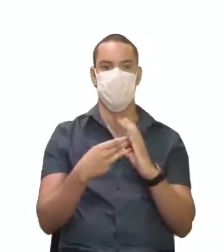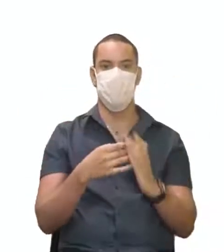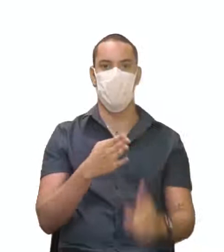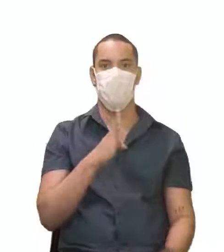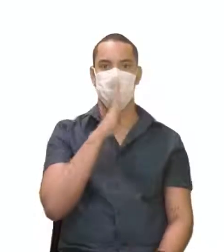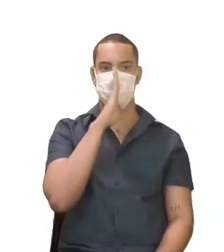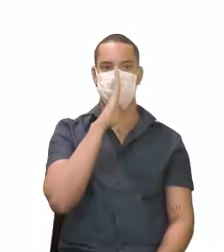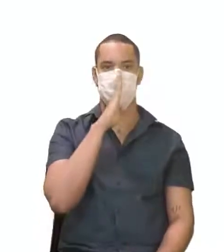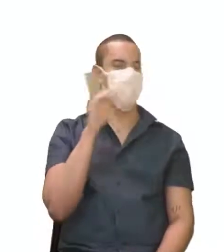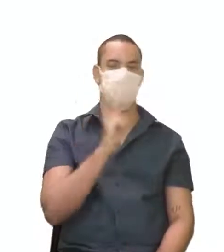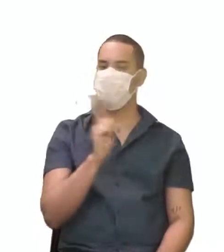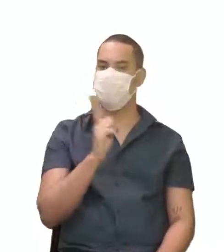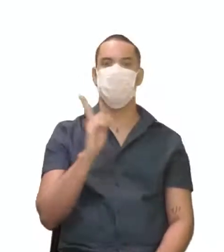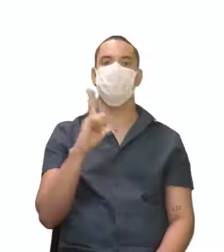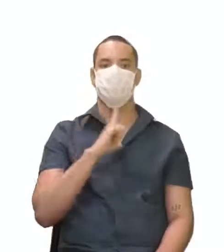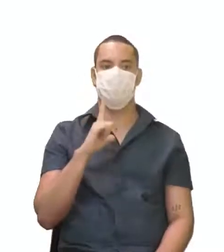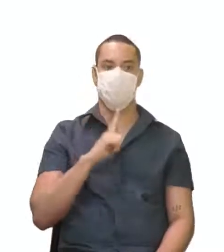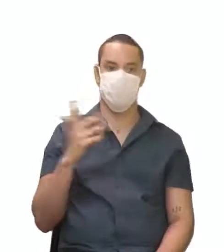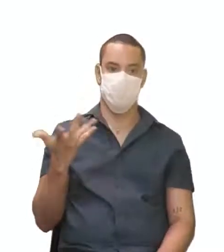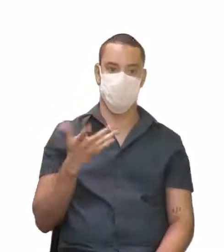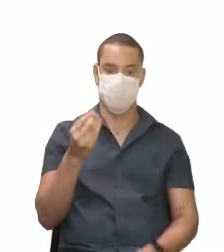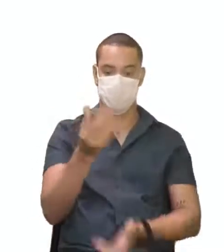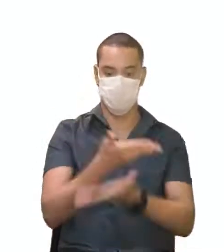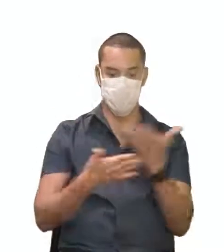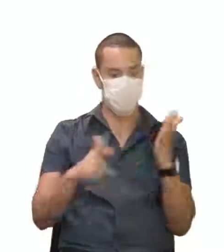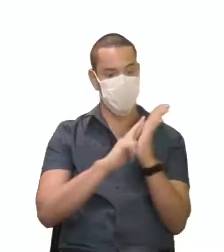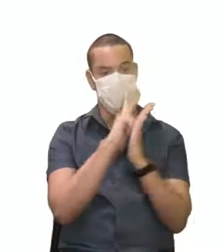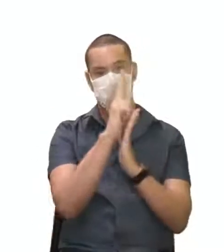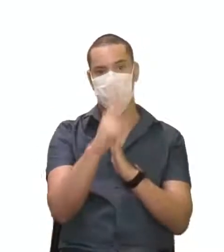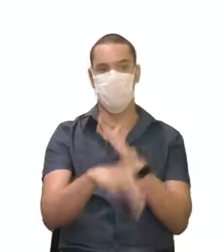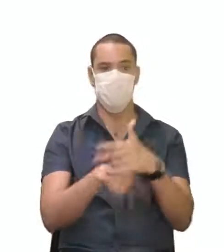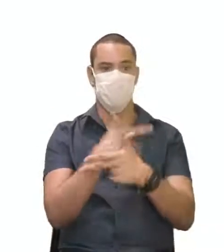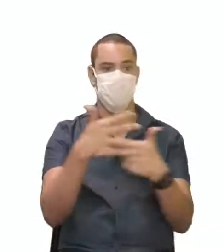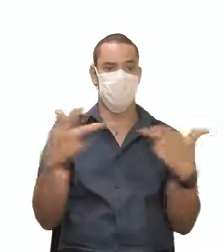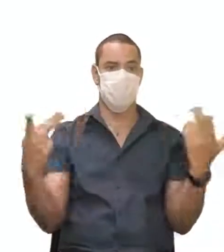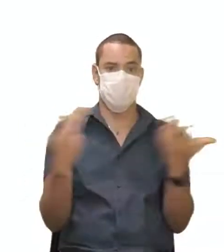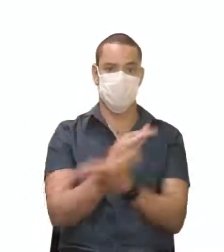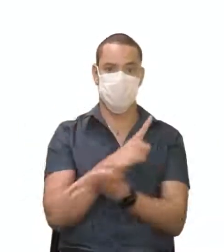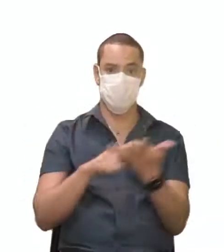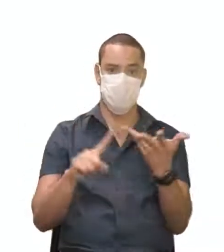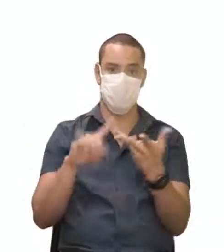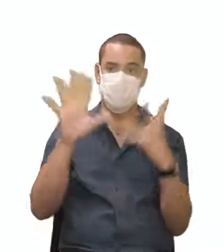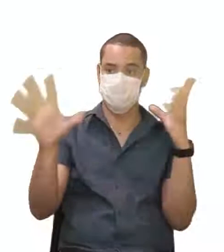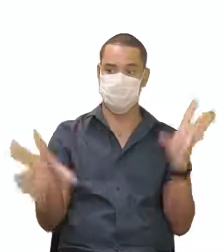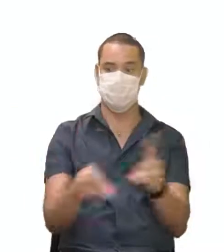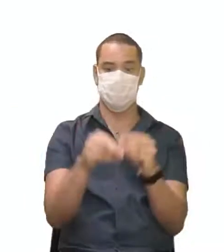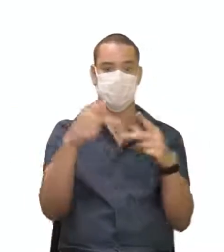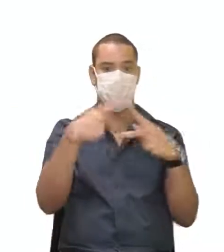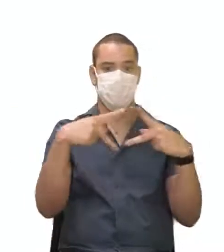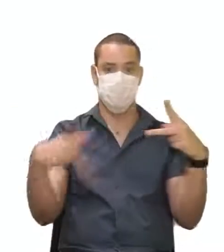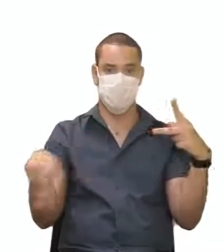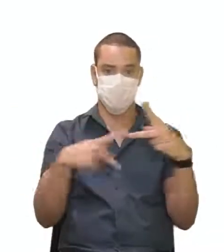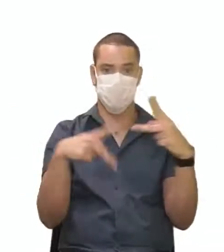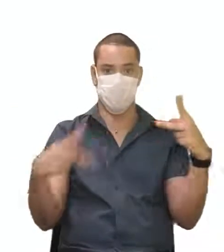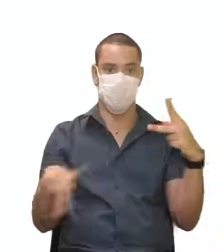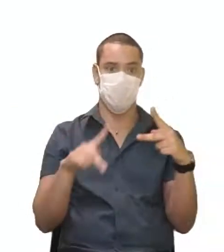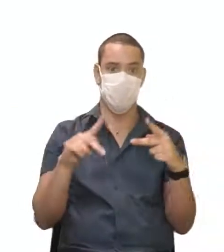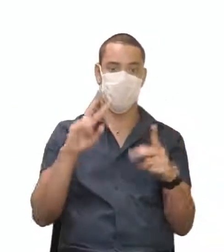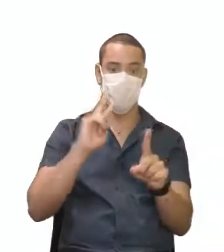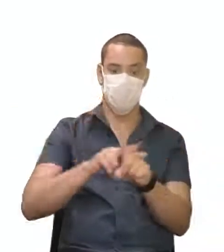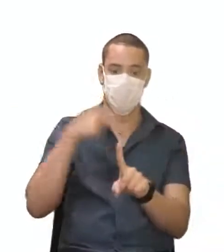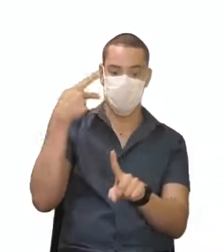inativa? Não. Tem muita coisa acontecendo. Síntese de proteína,